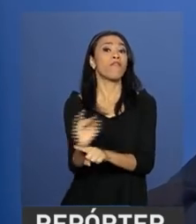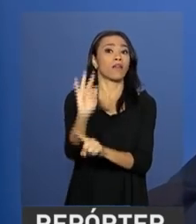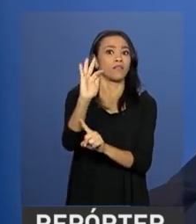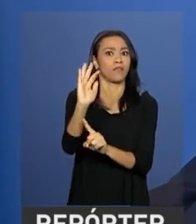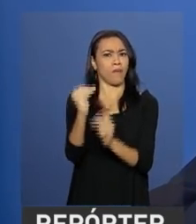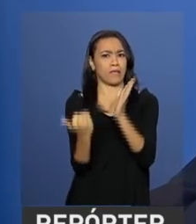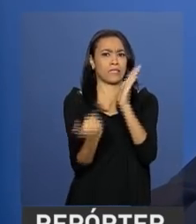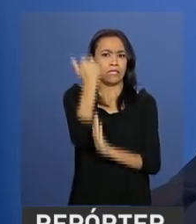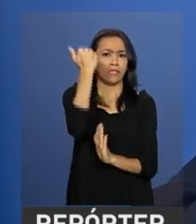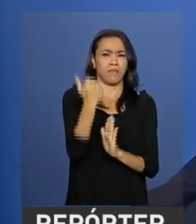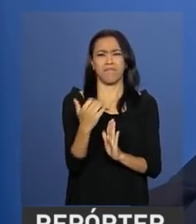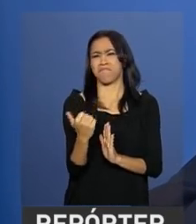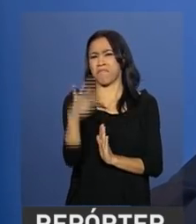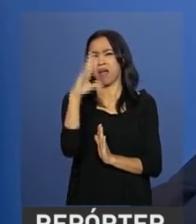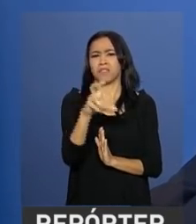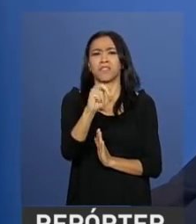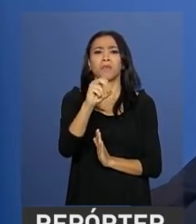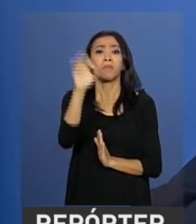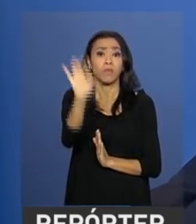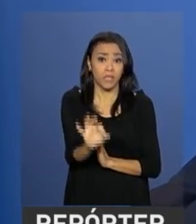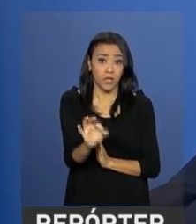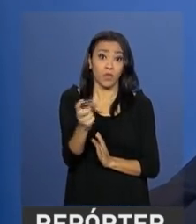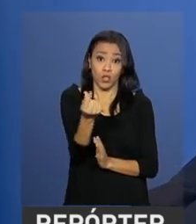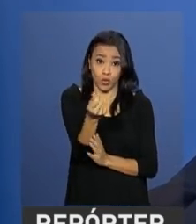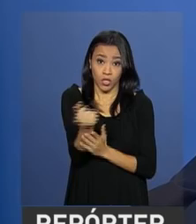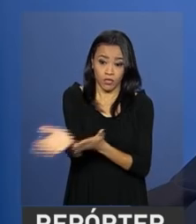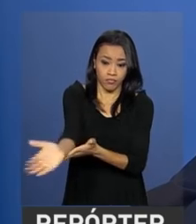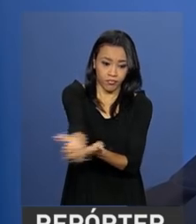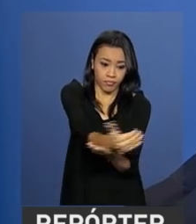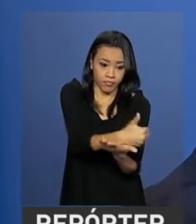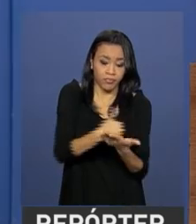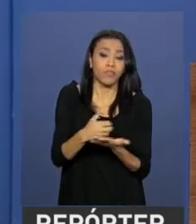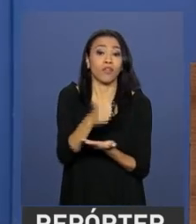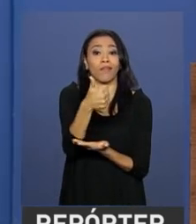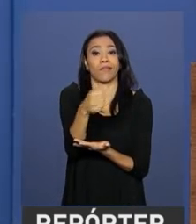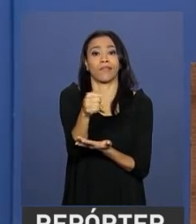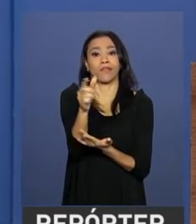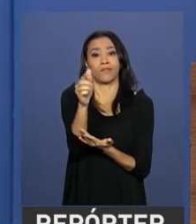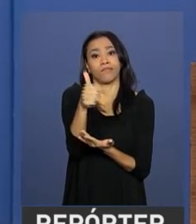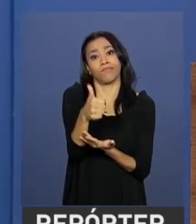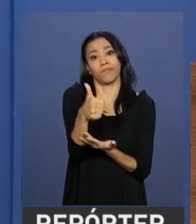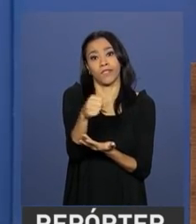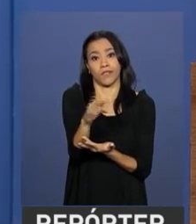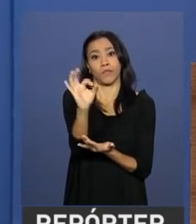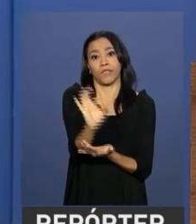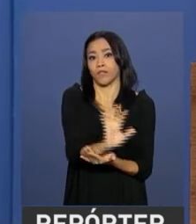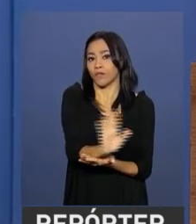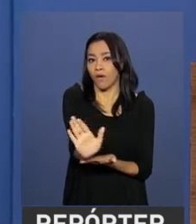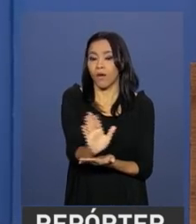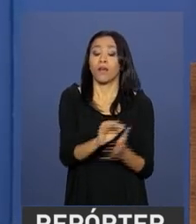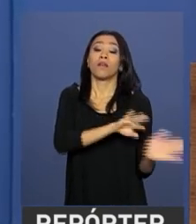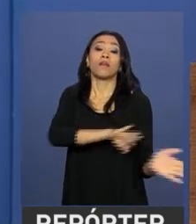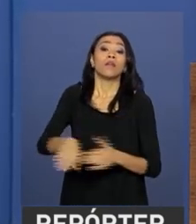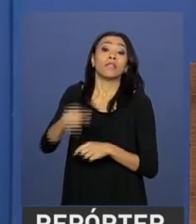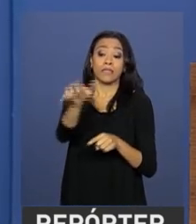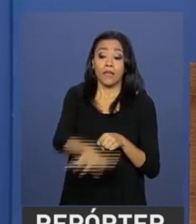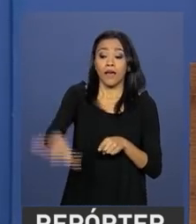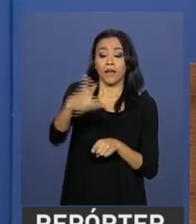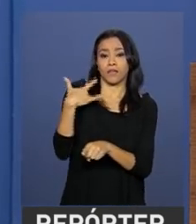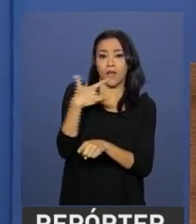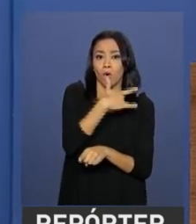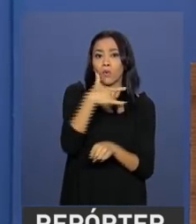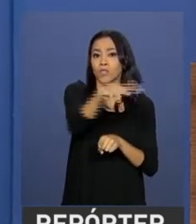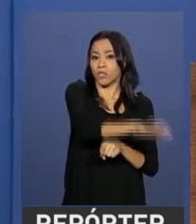de 50%, enquanto a receita cresceu 17%. Os gastos com saúde e educação também passarão a